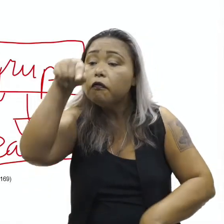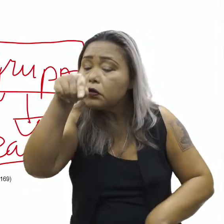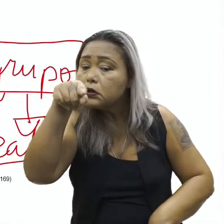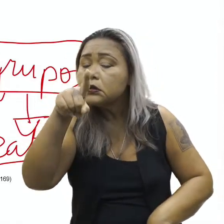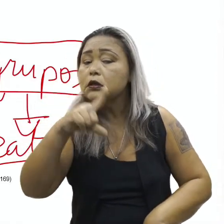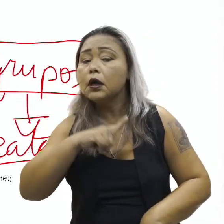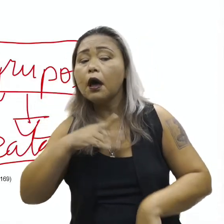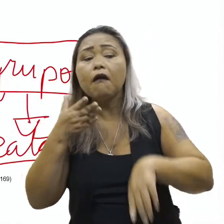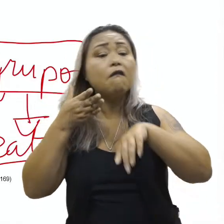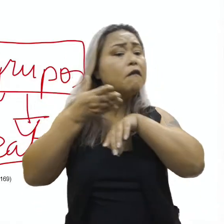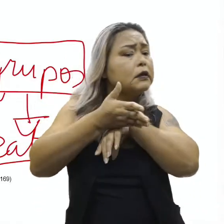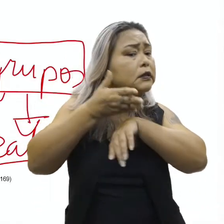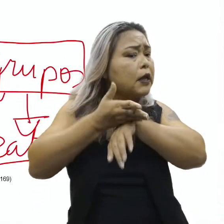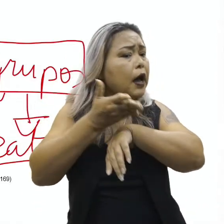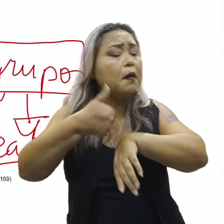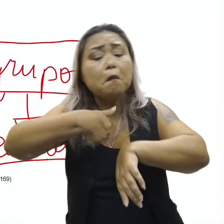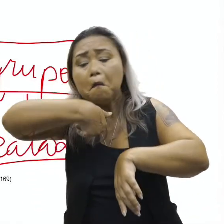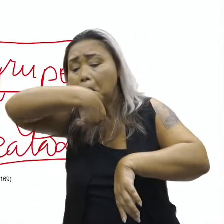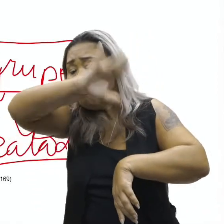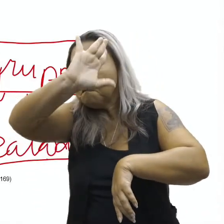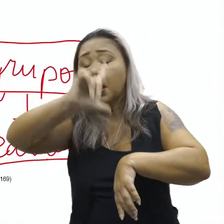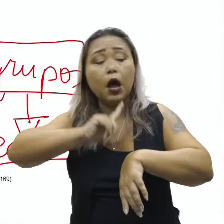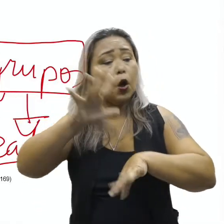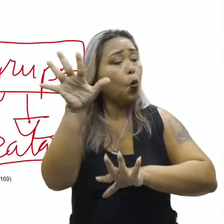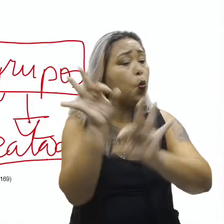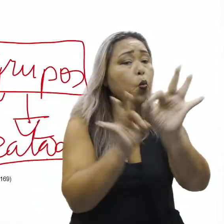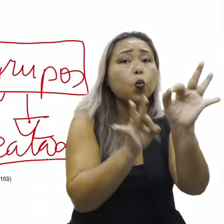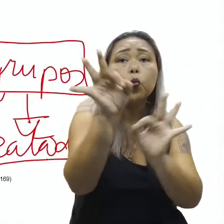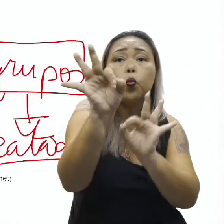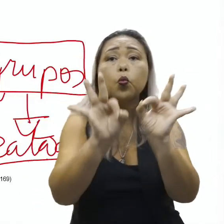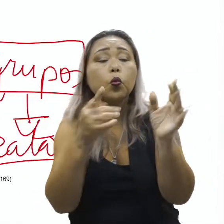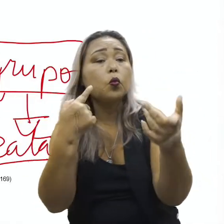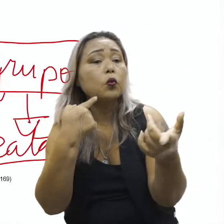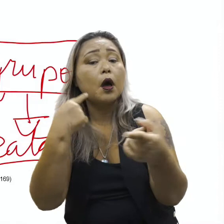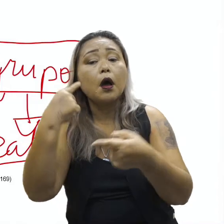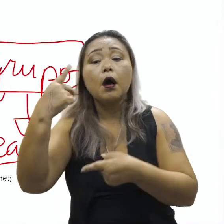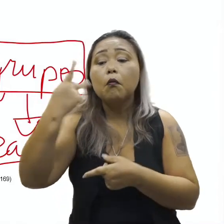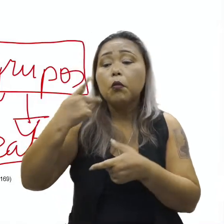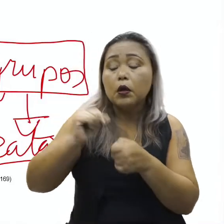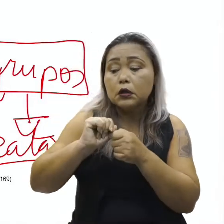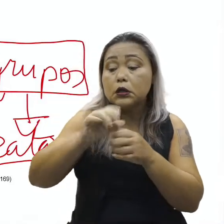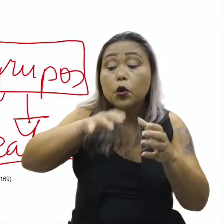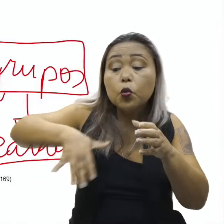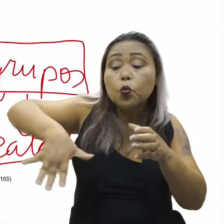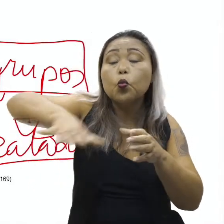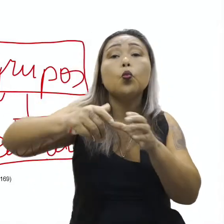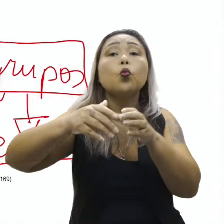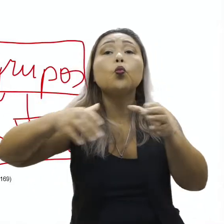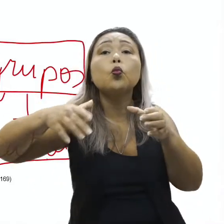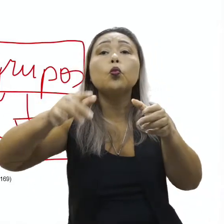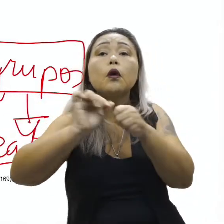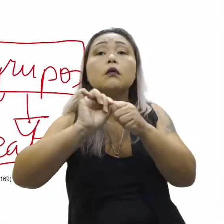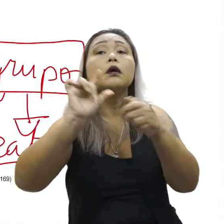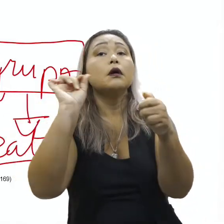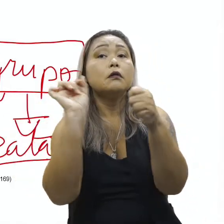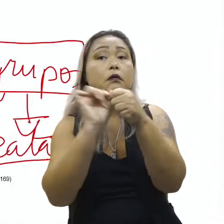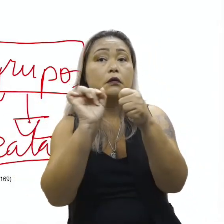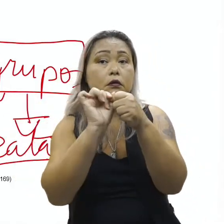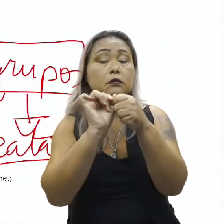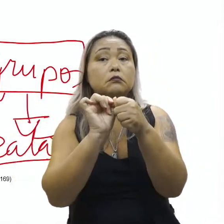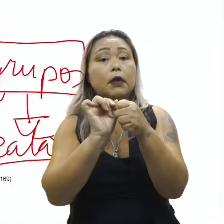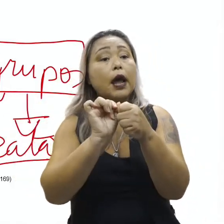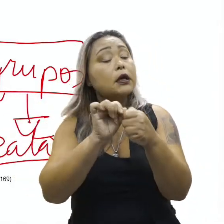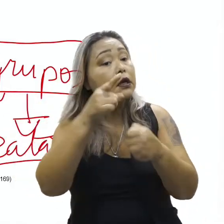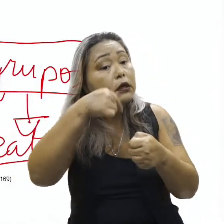ao máximo, se organizando politicamente e coletivamente para se fazer ser